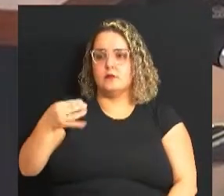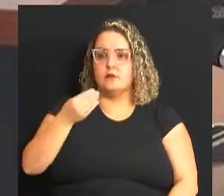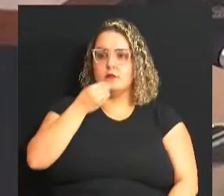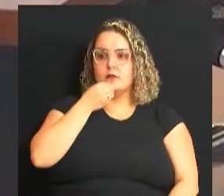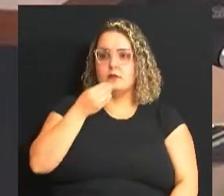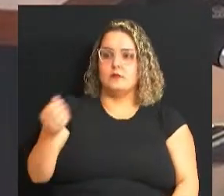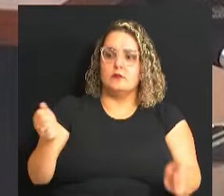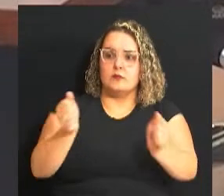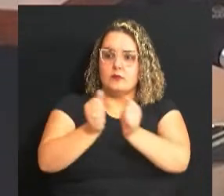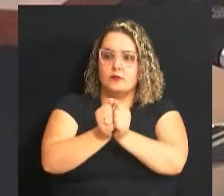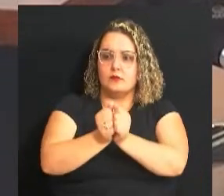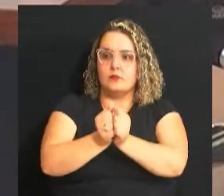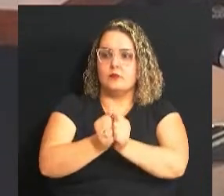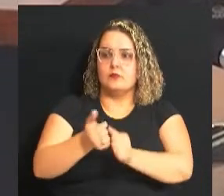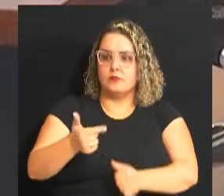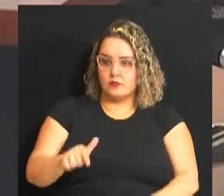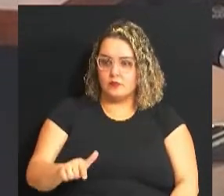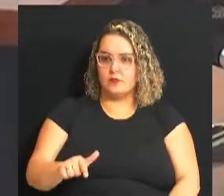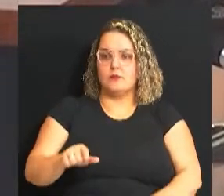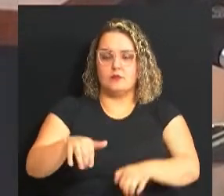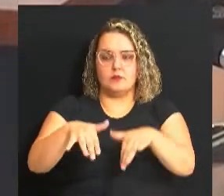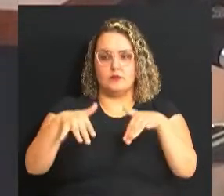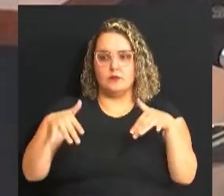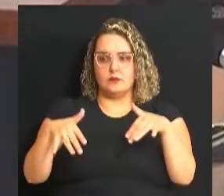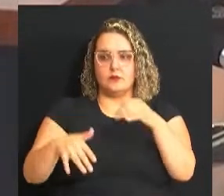aqui, mais uma vez, nessa audiência.